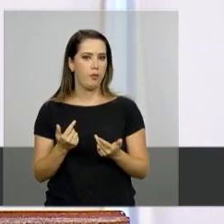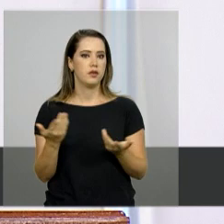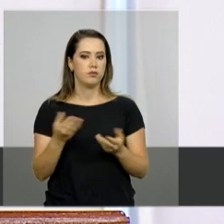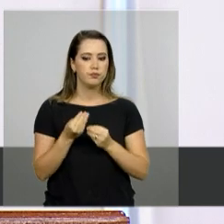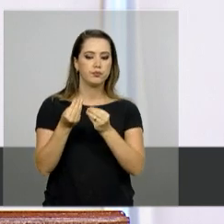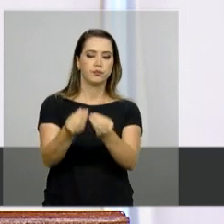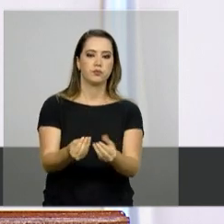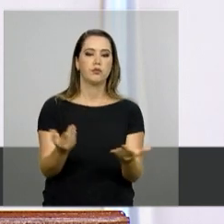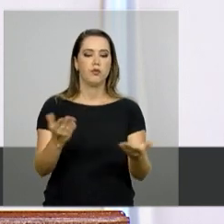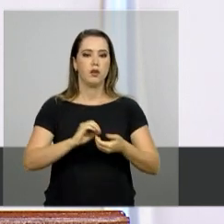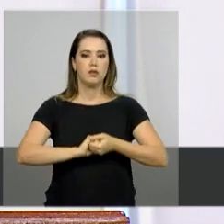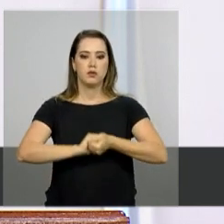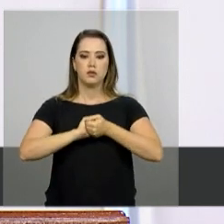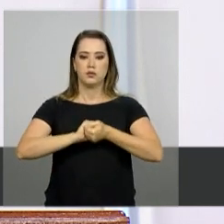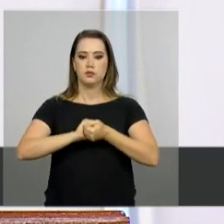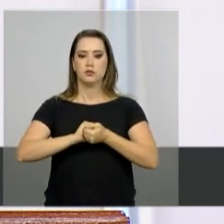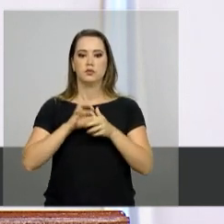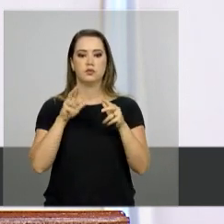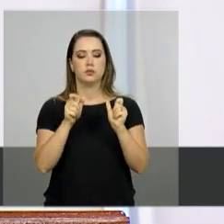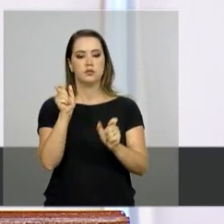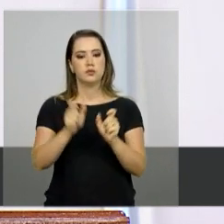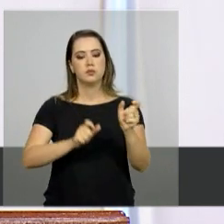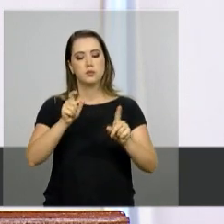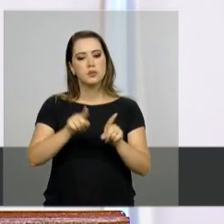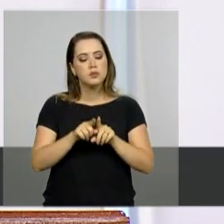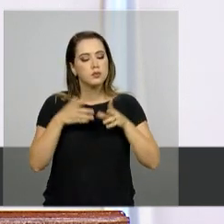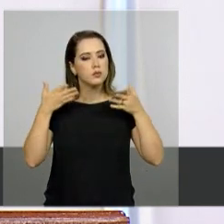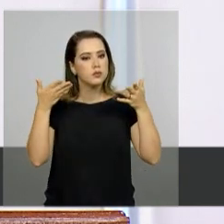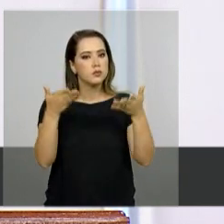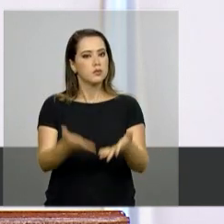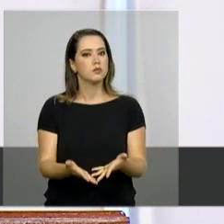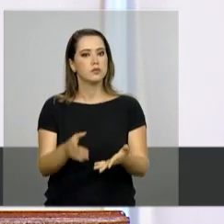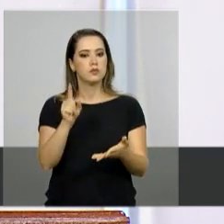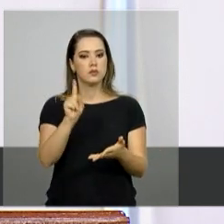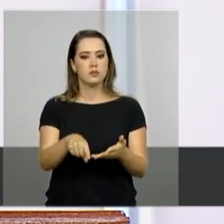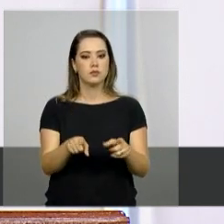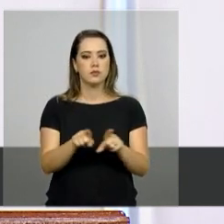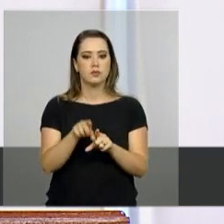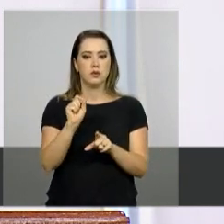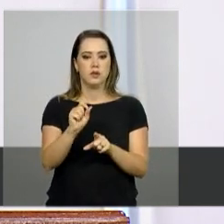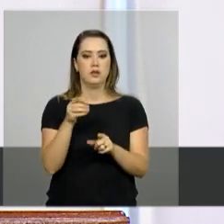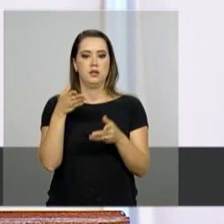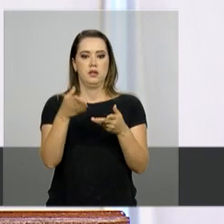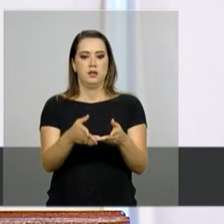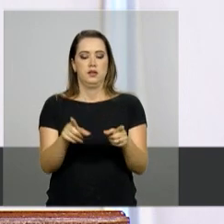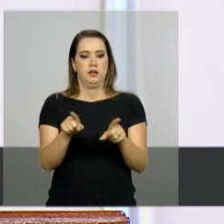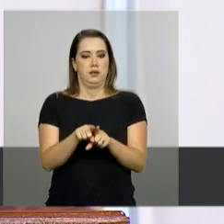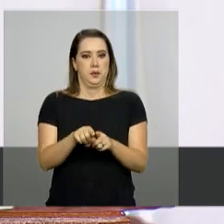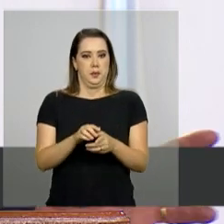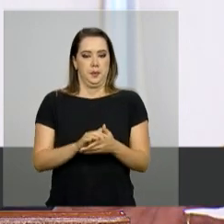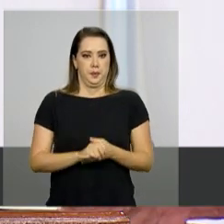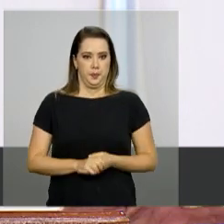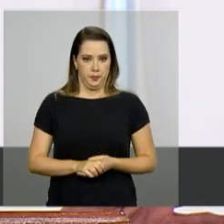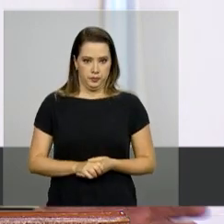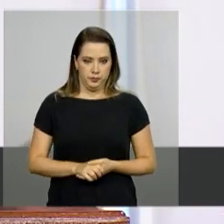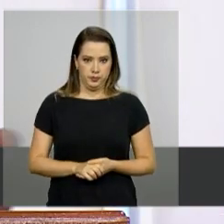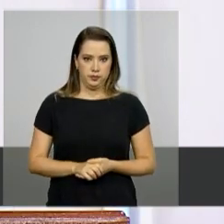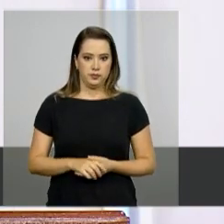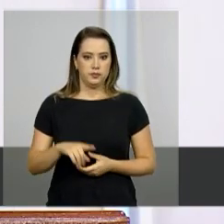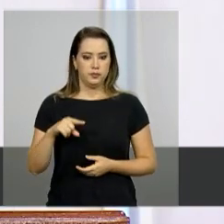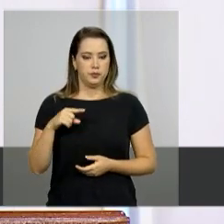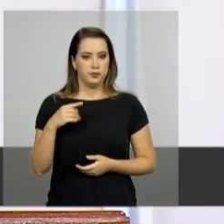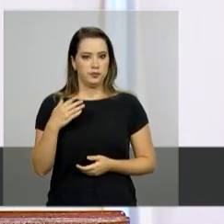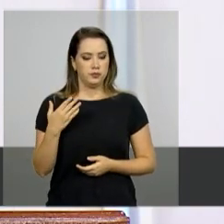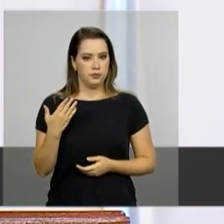cumprimentar a todos que participaram deste deste episódio deserto jogo não está aqui porque